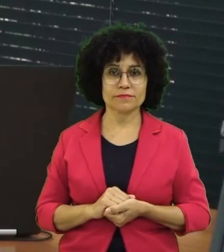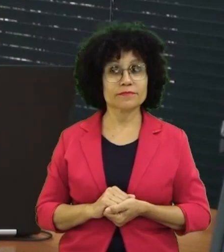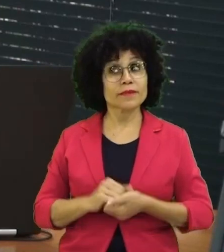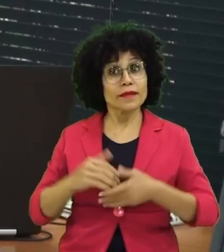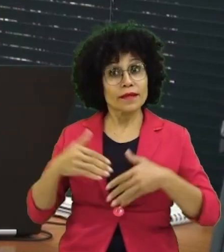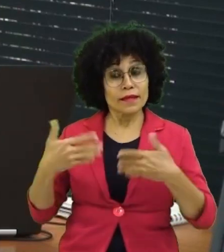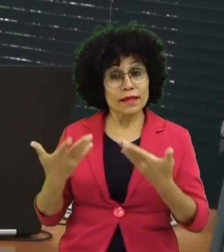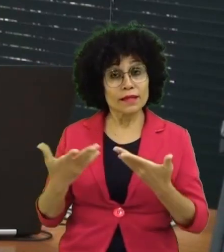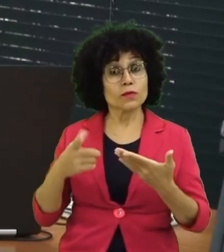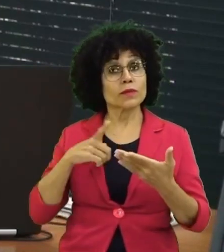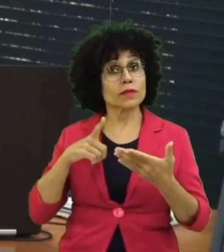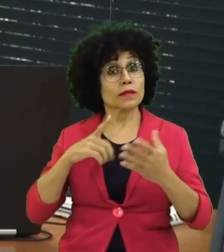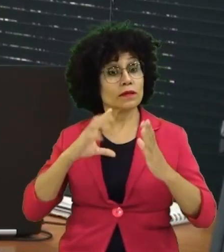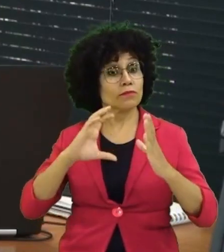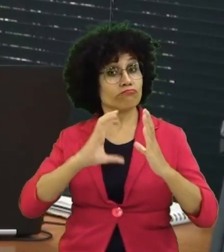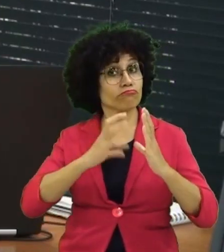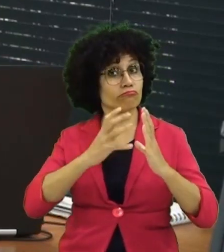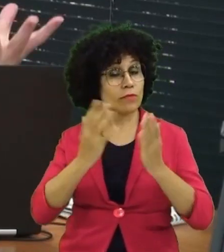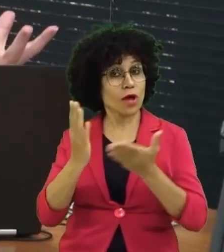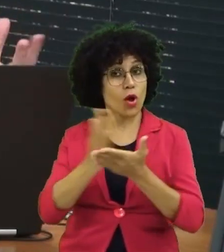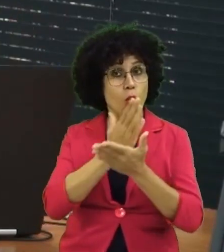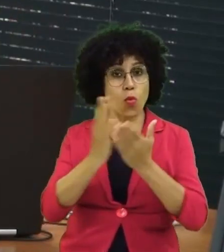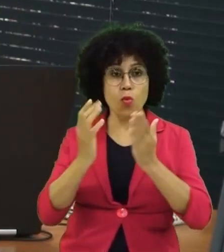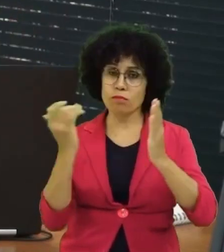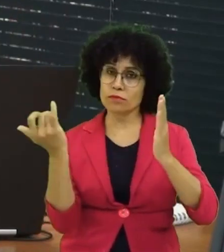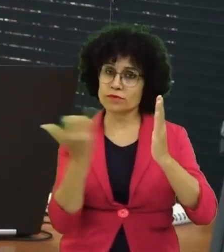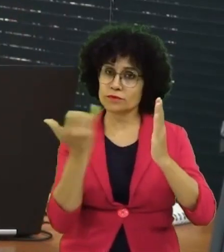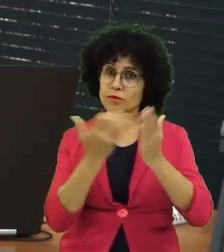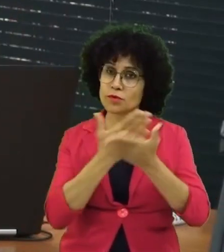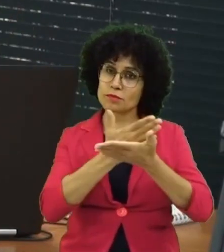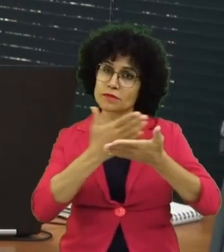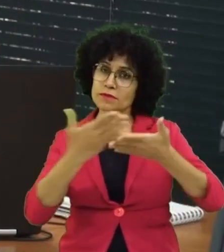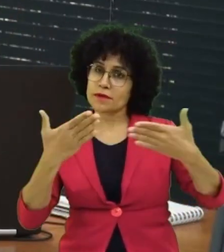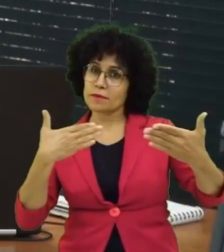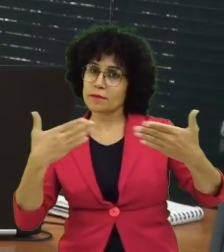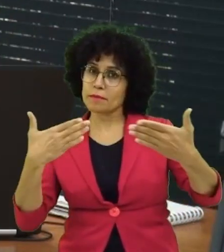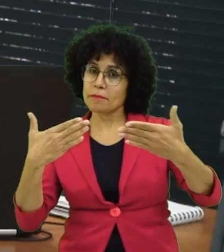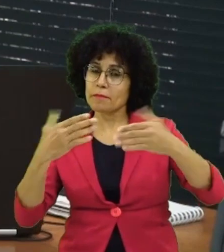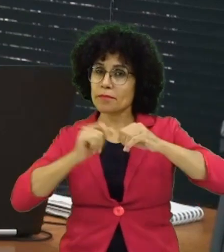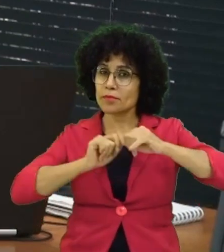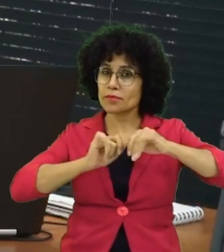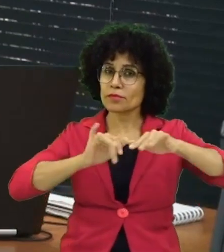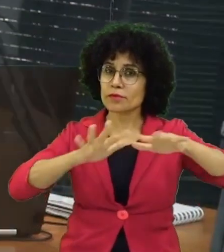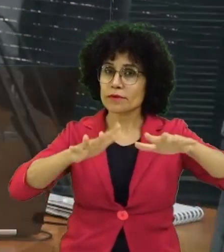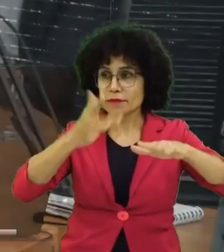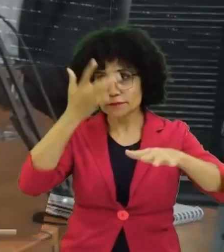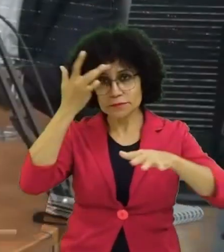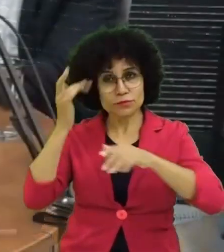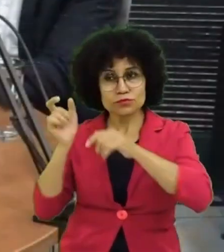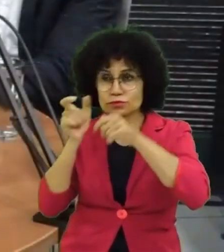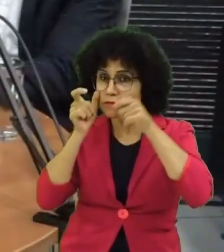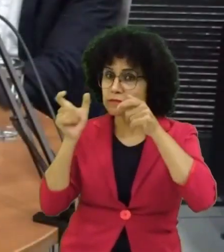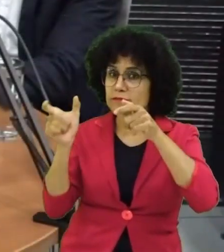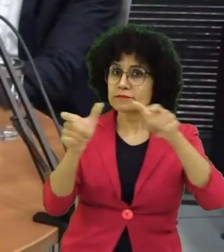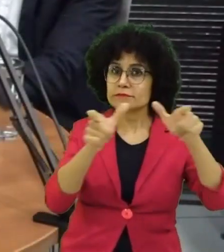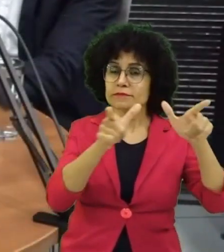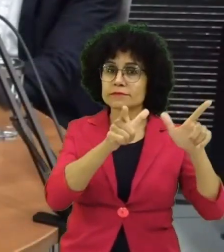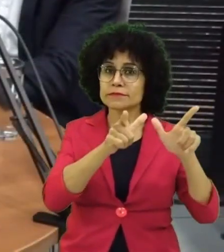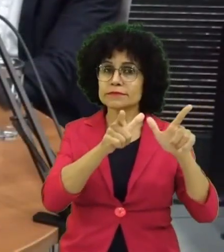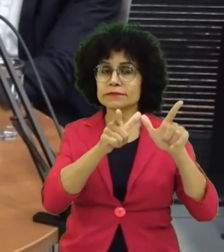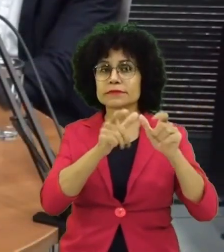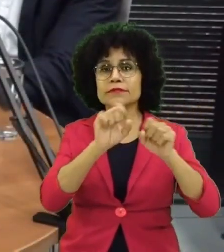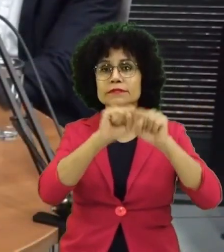Doutor, eu trouxe alguns dados para a gente iniciar esse bate-papo e para compartilhar aqui com quem nos ouve, do Sistema Nacional